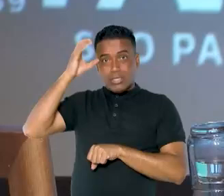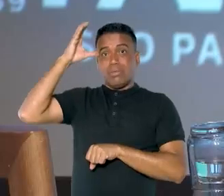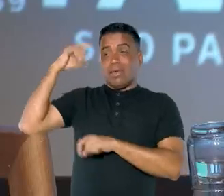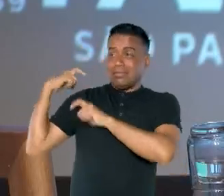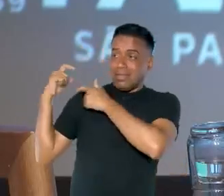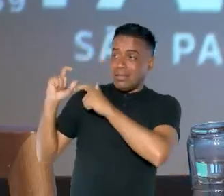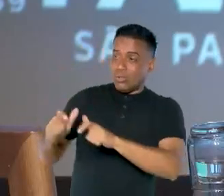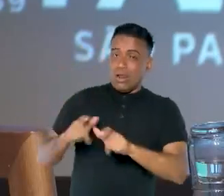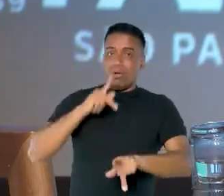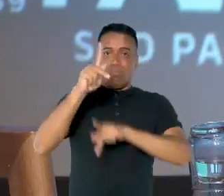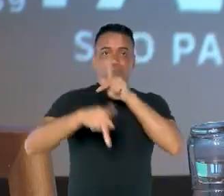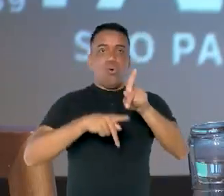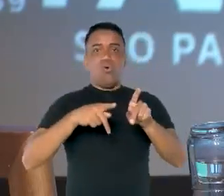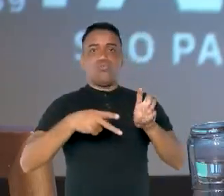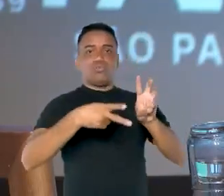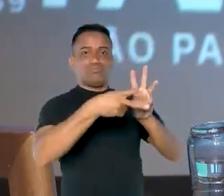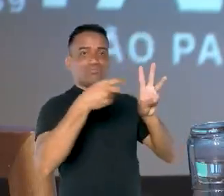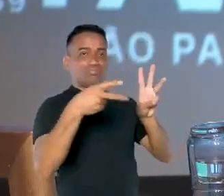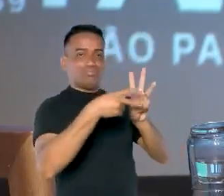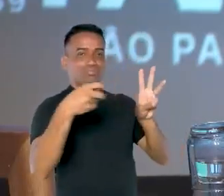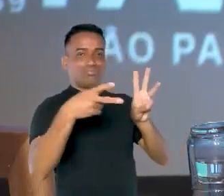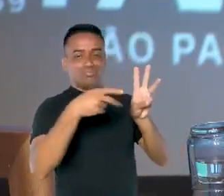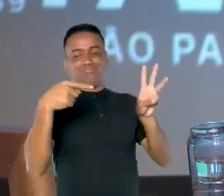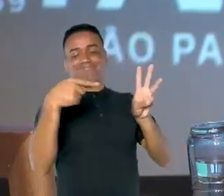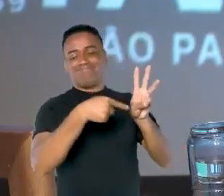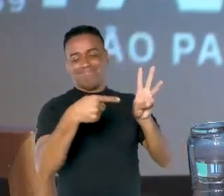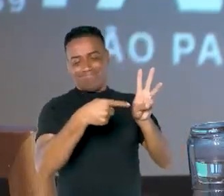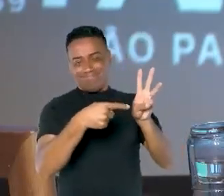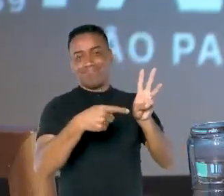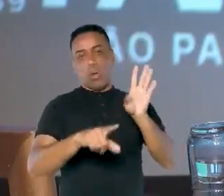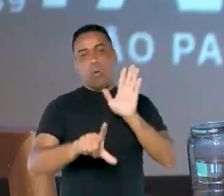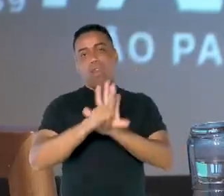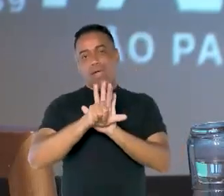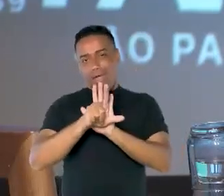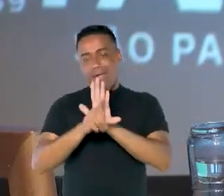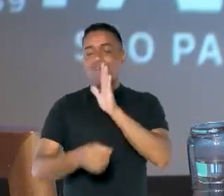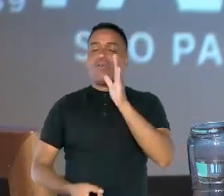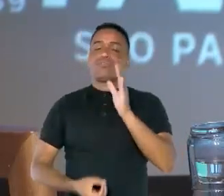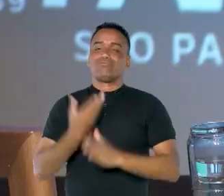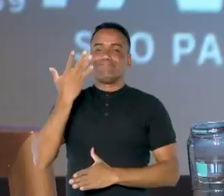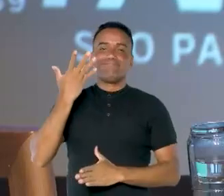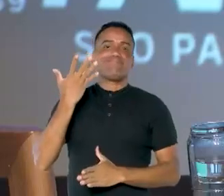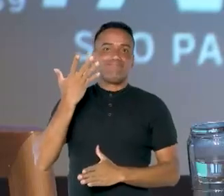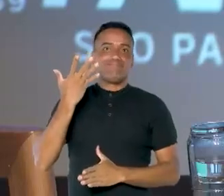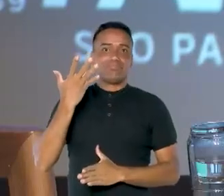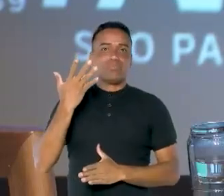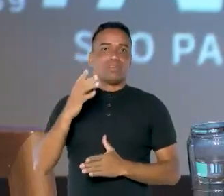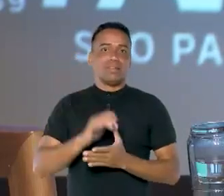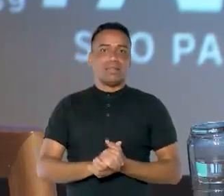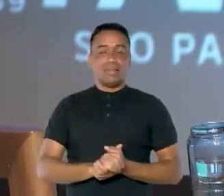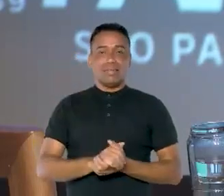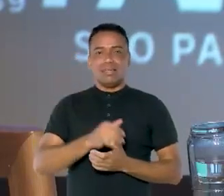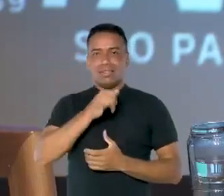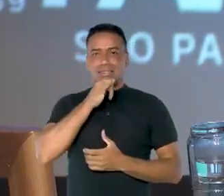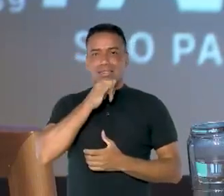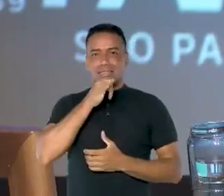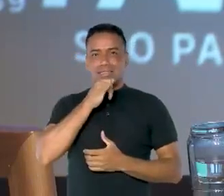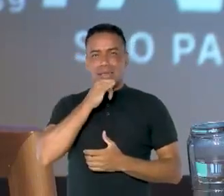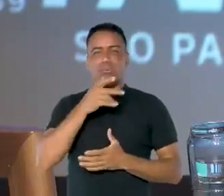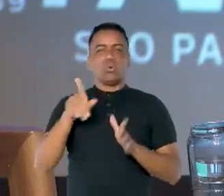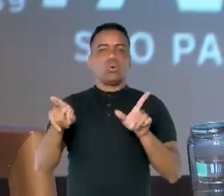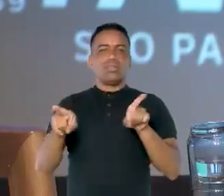tradicionais. E isso foi digamos assim, uma cadeia também. O Peru, um pouco antes, o Peru